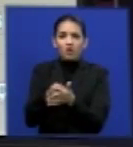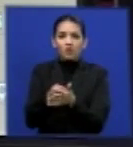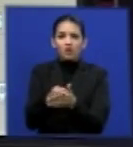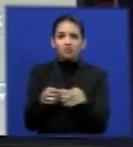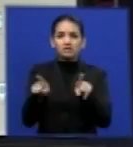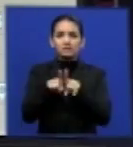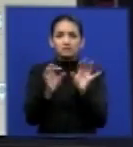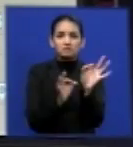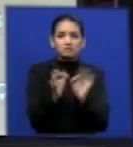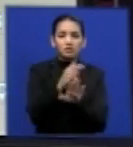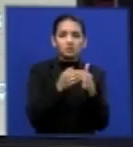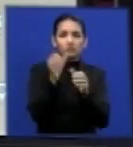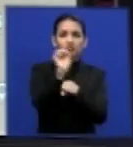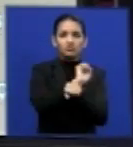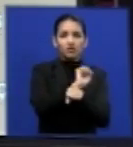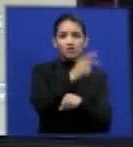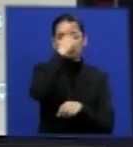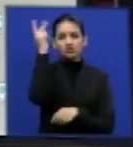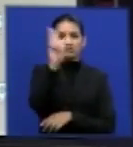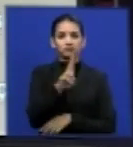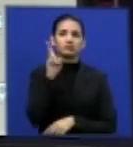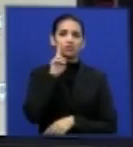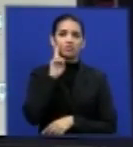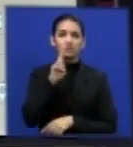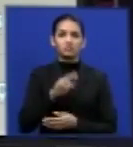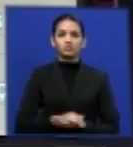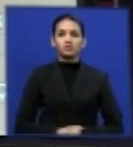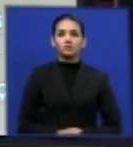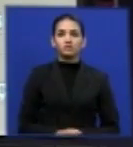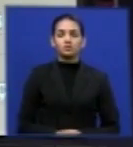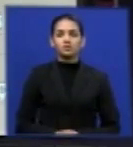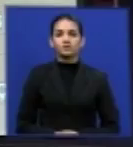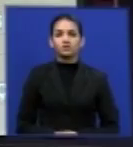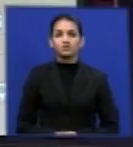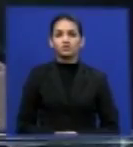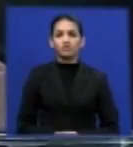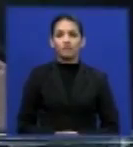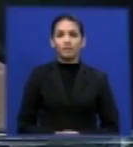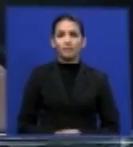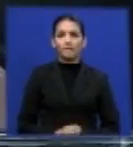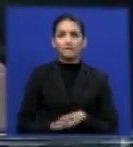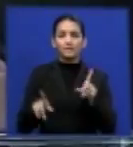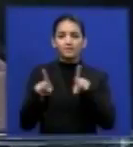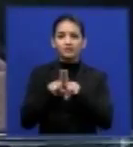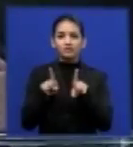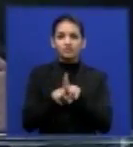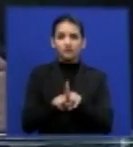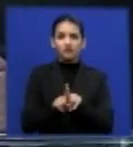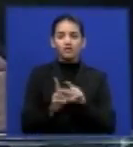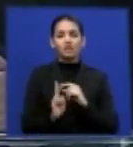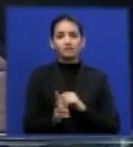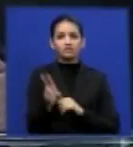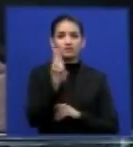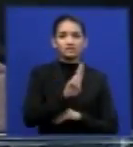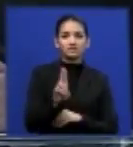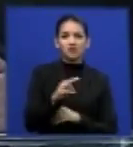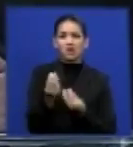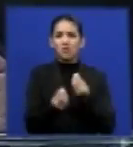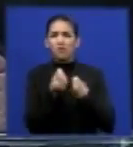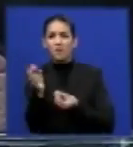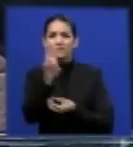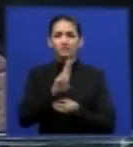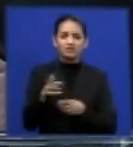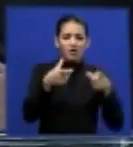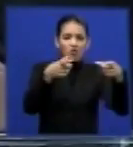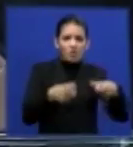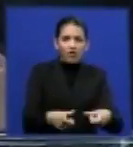e ele passa a ser rodado. Ele, ao longo da sua vida útil, aí vai depender da forma do uso, do local onde